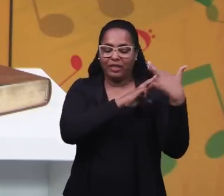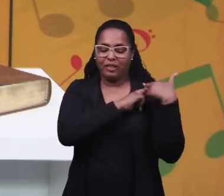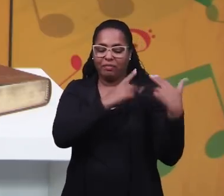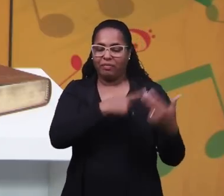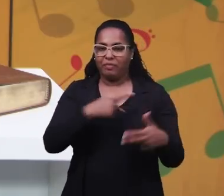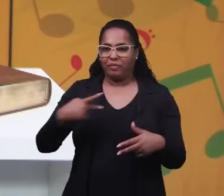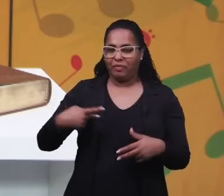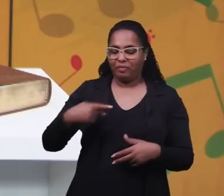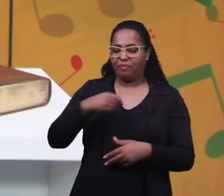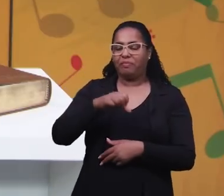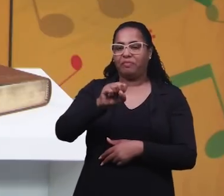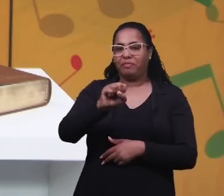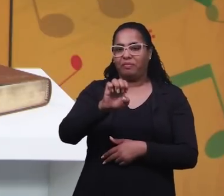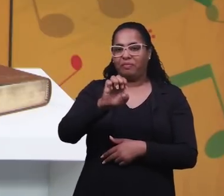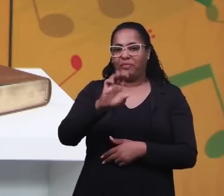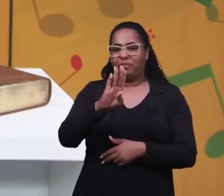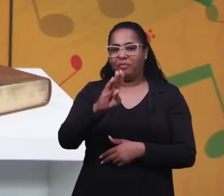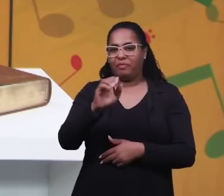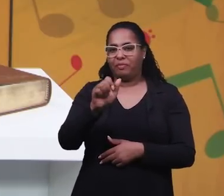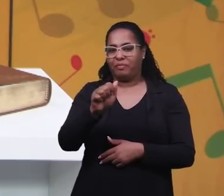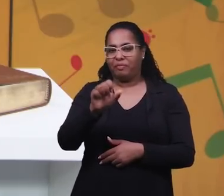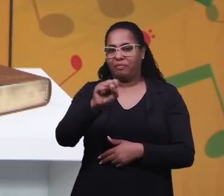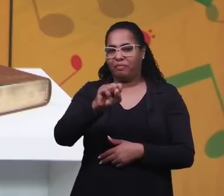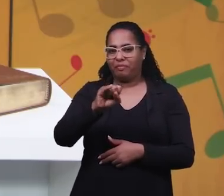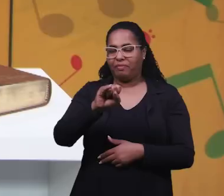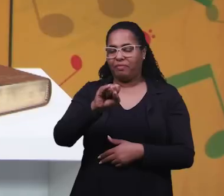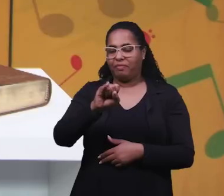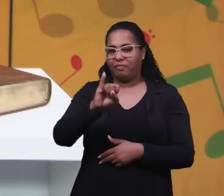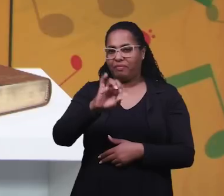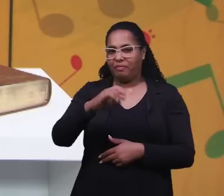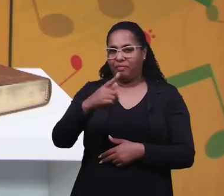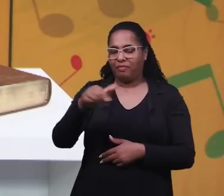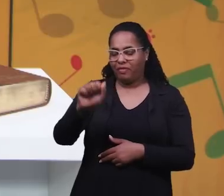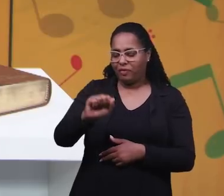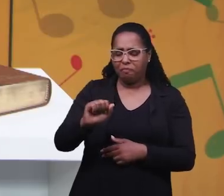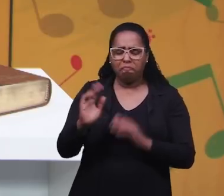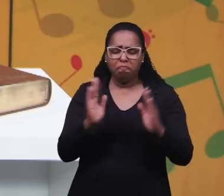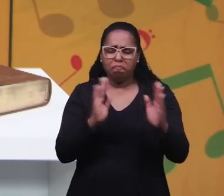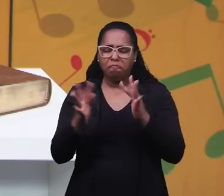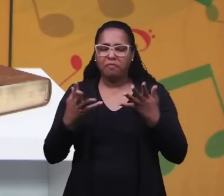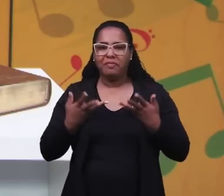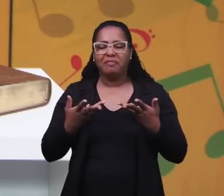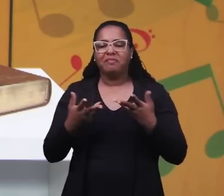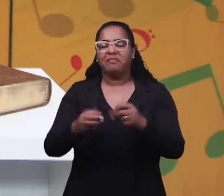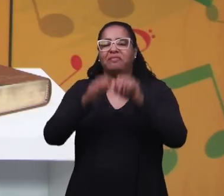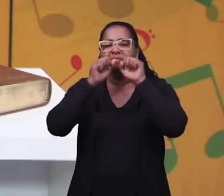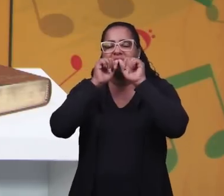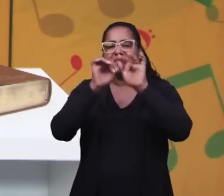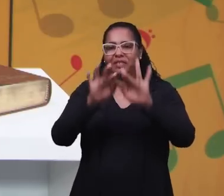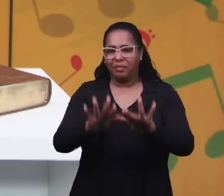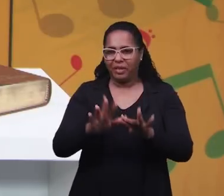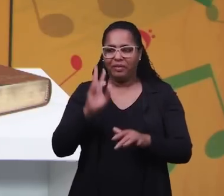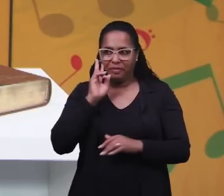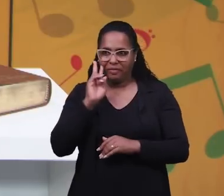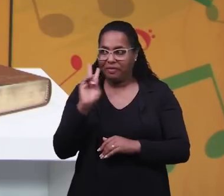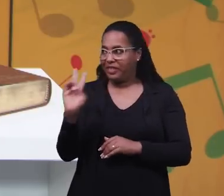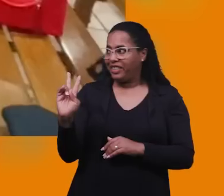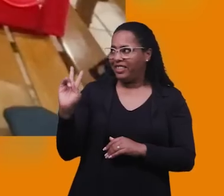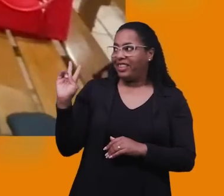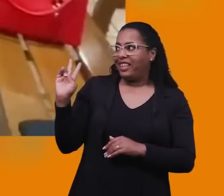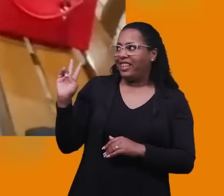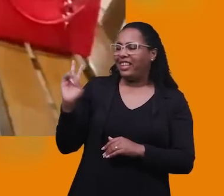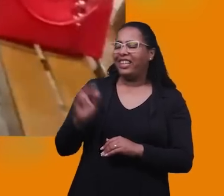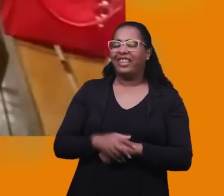pastor Sebastião Leone. Vivemos momentos maravilhosos. Foi uma grande bênção. Vamos